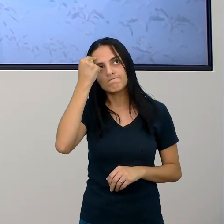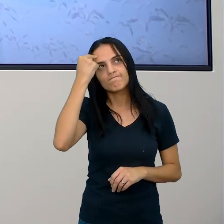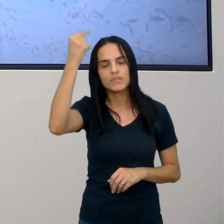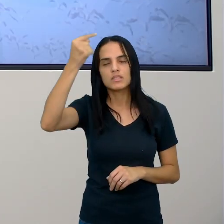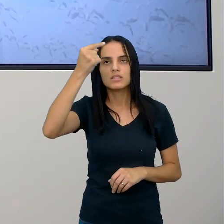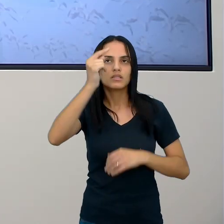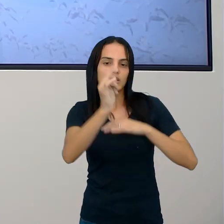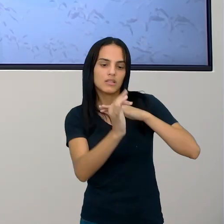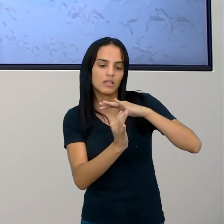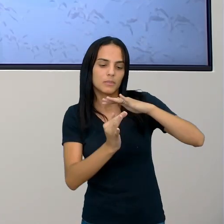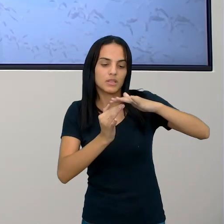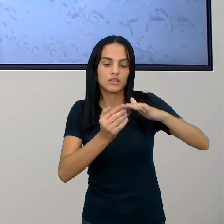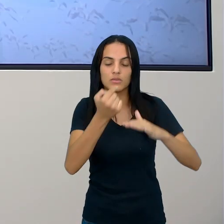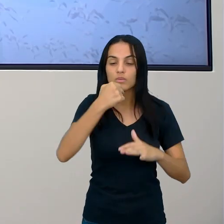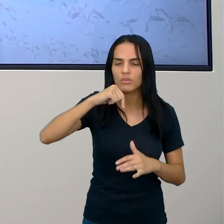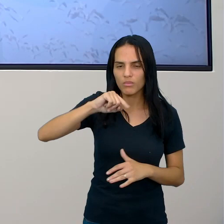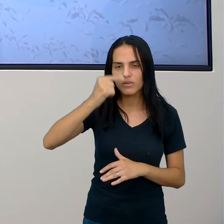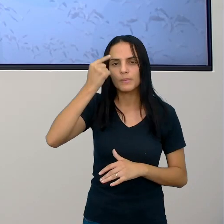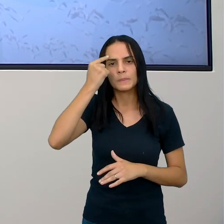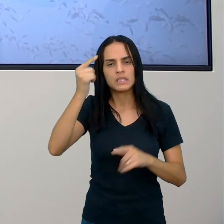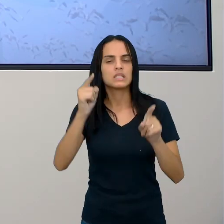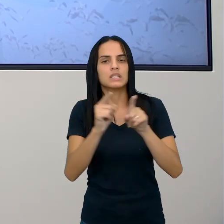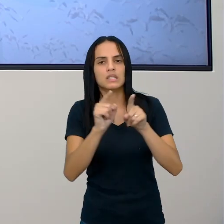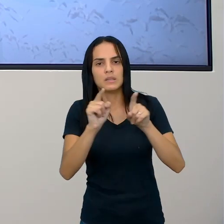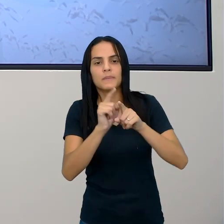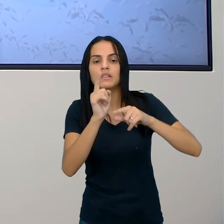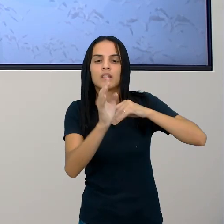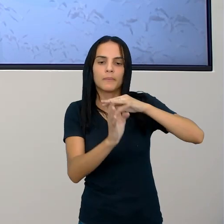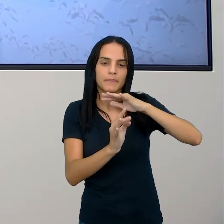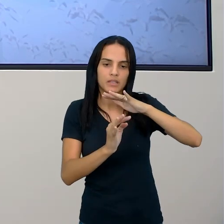na migração, a gente pensa também na migração